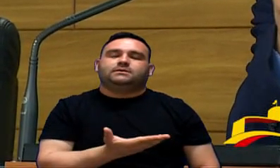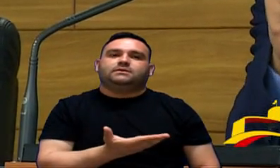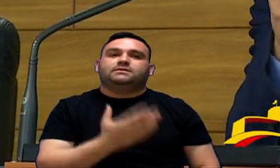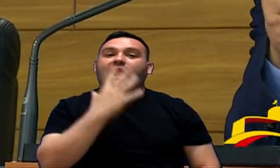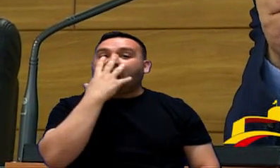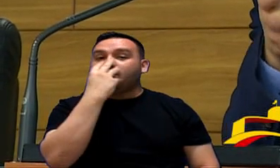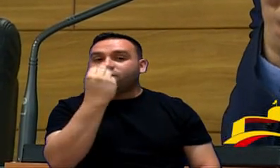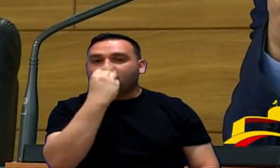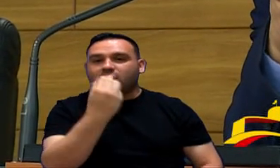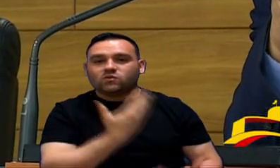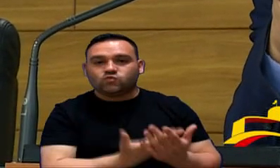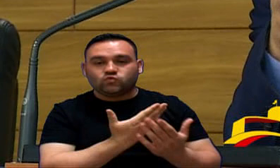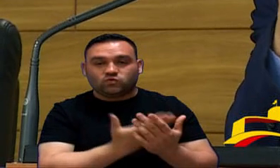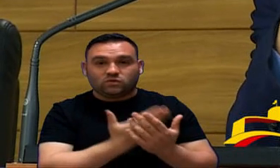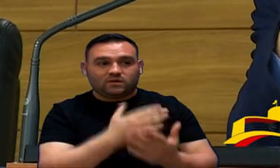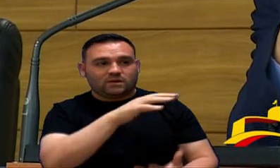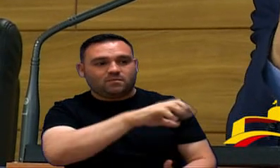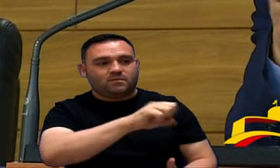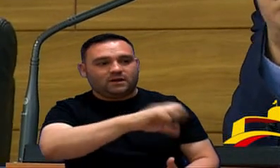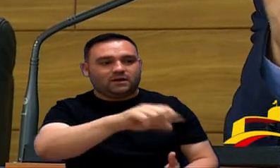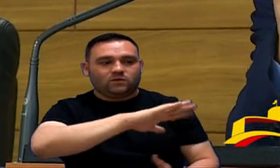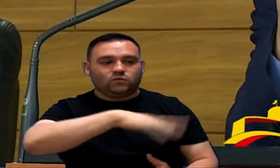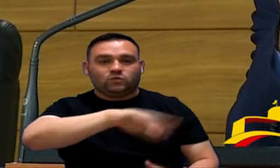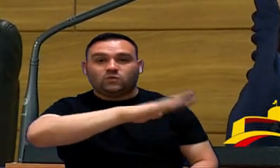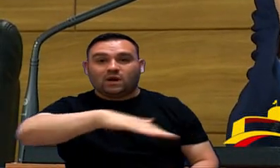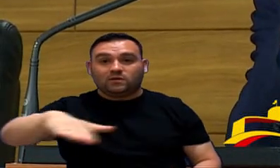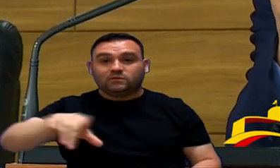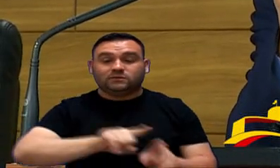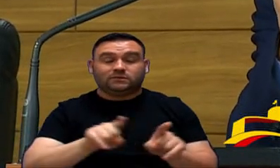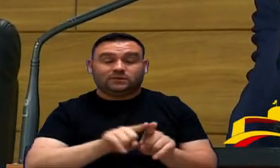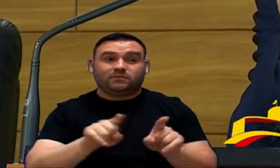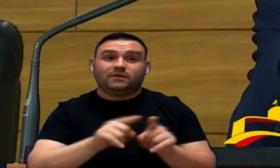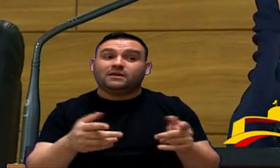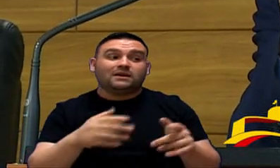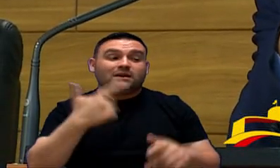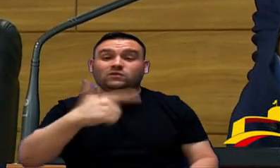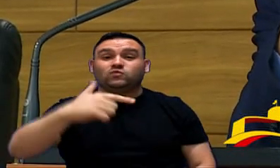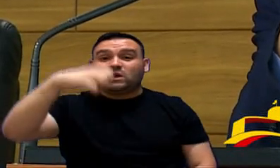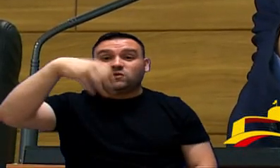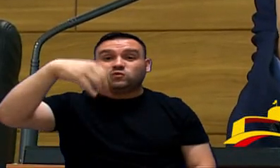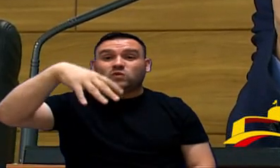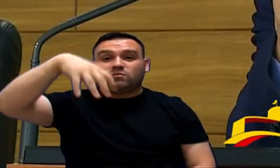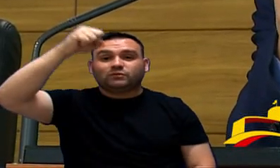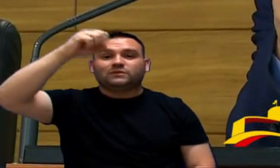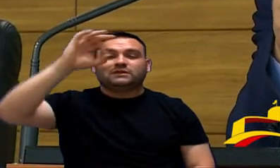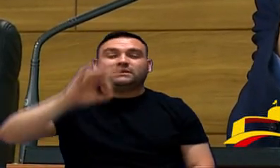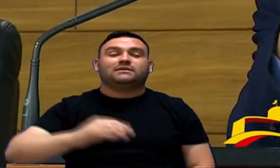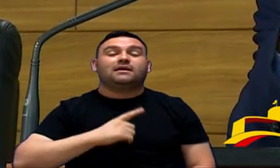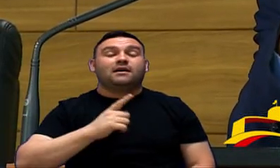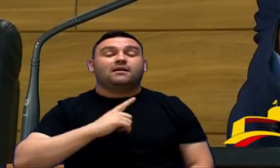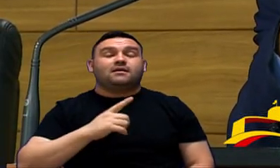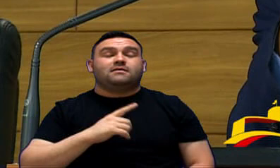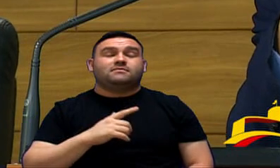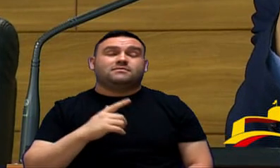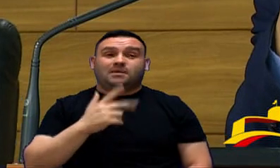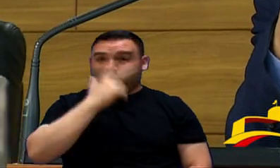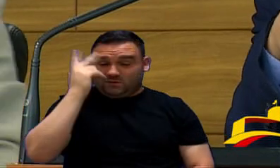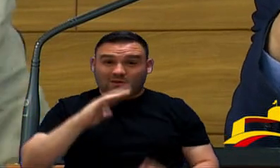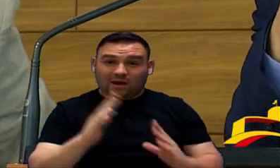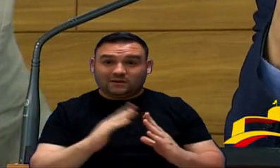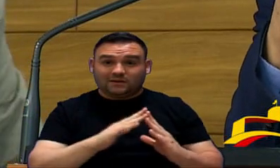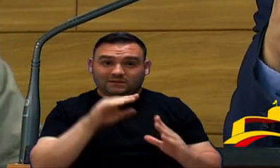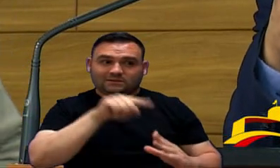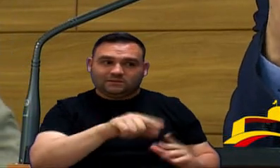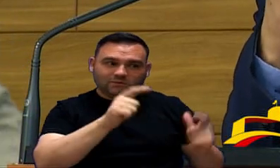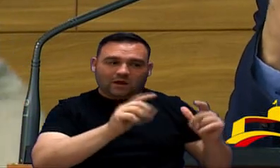a van escolar para buscar os alunos que moram na chácara para ir. E não tem iluminação nenhuma naquele local ali. Né? O morador já